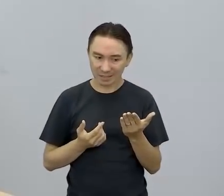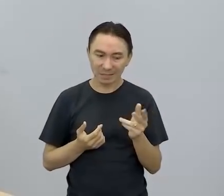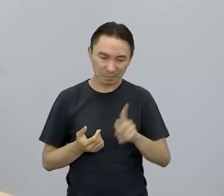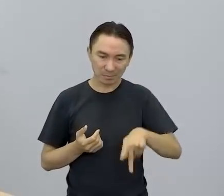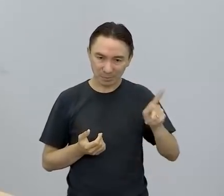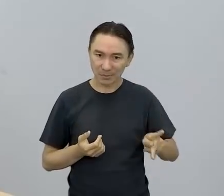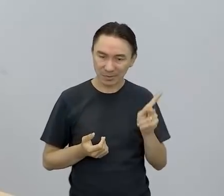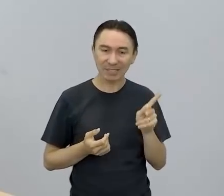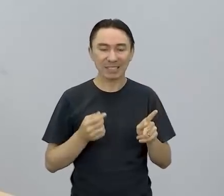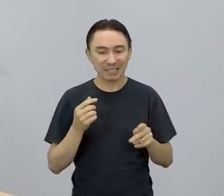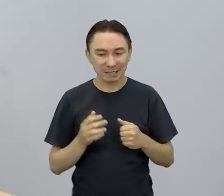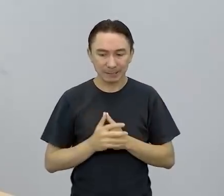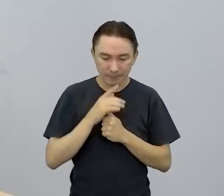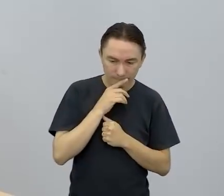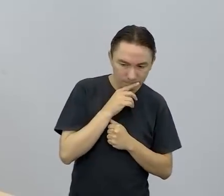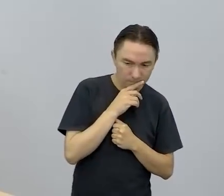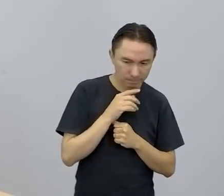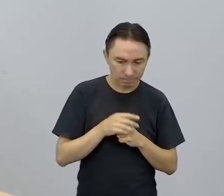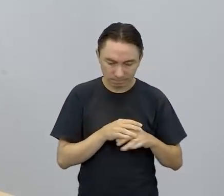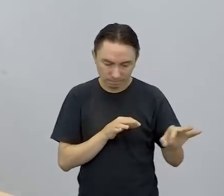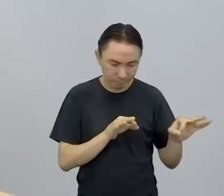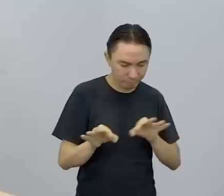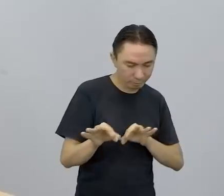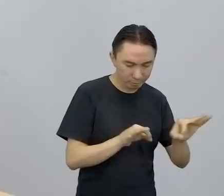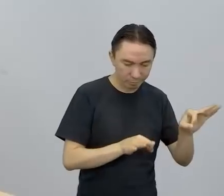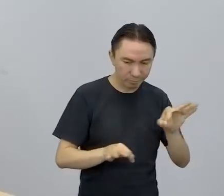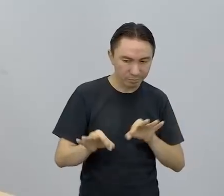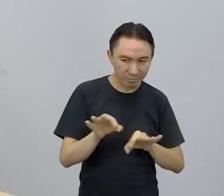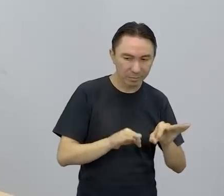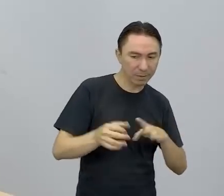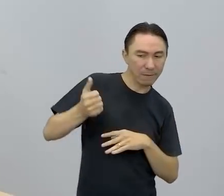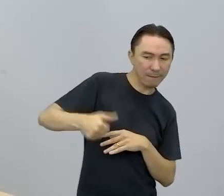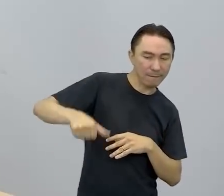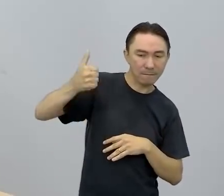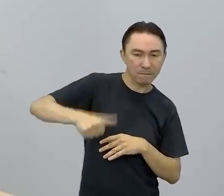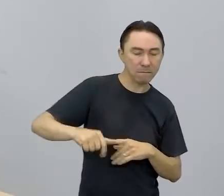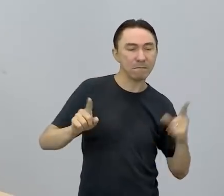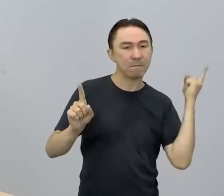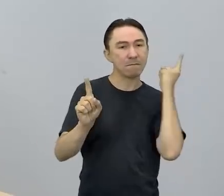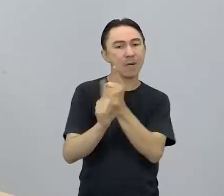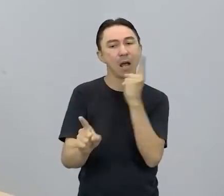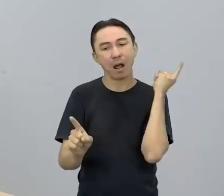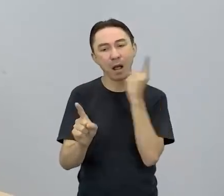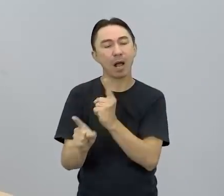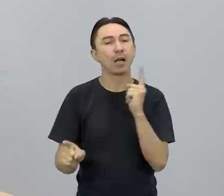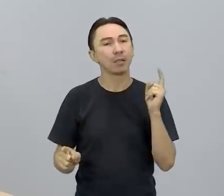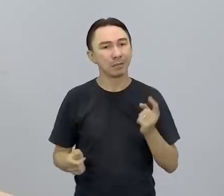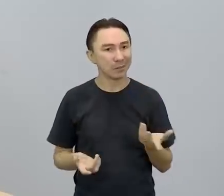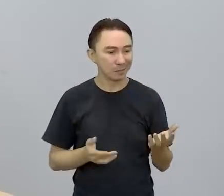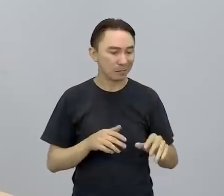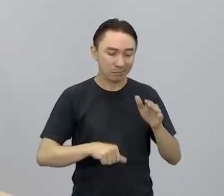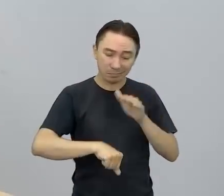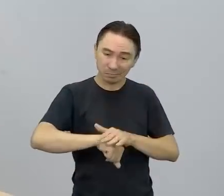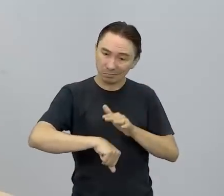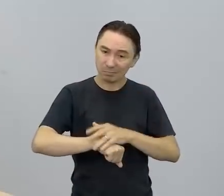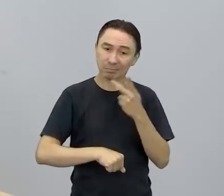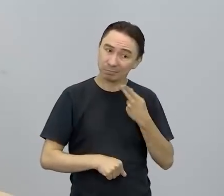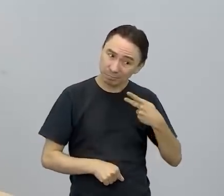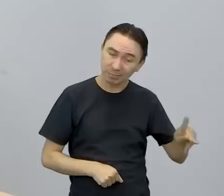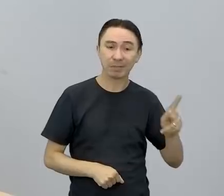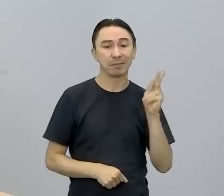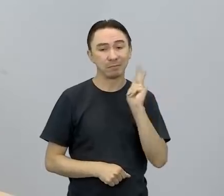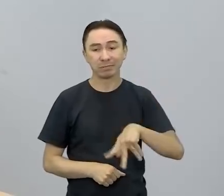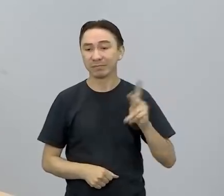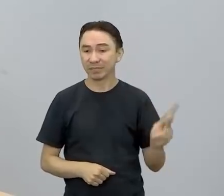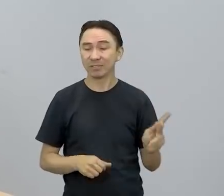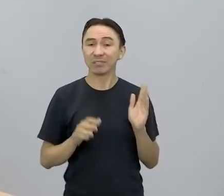essa avaliação diagnóstica. O interessante, por que a gente está trazendo a questão da organização? É que além das